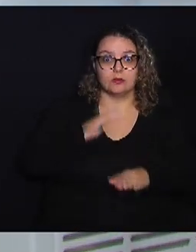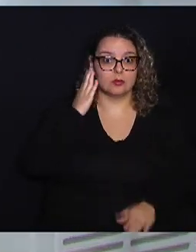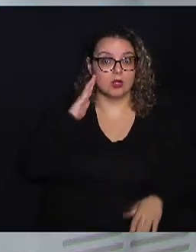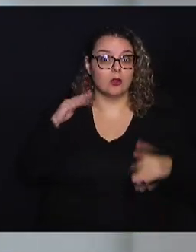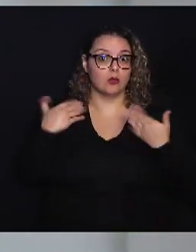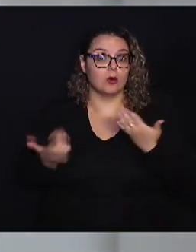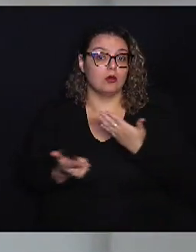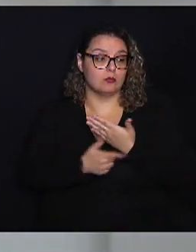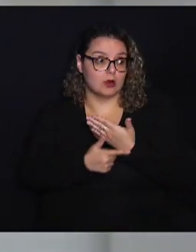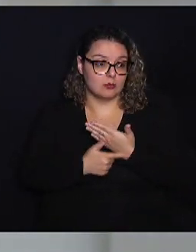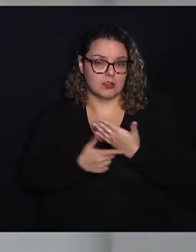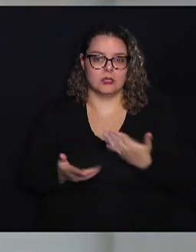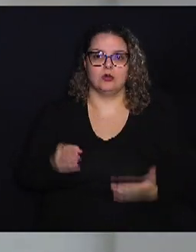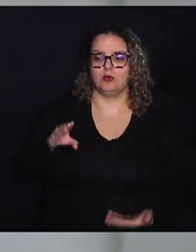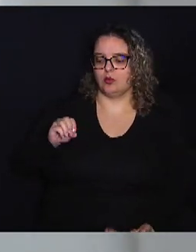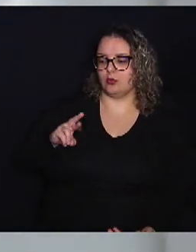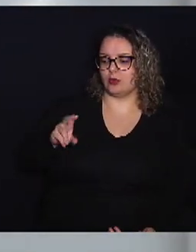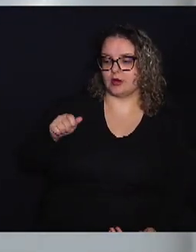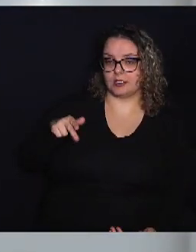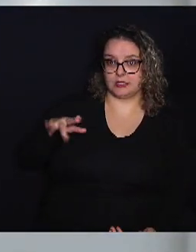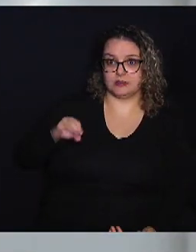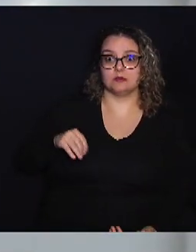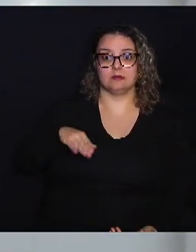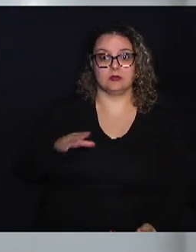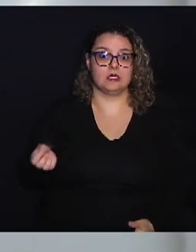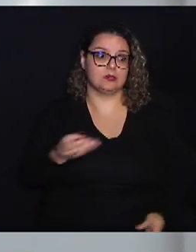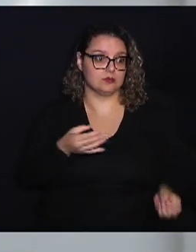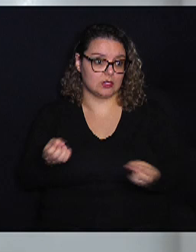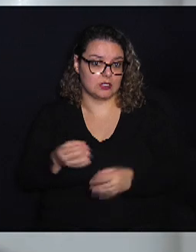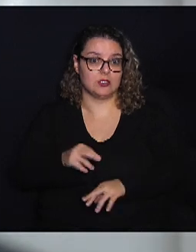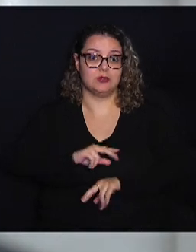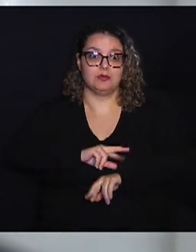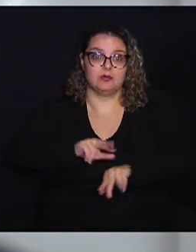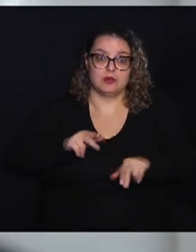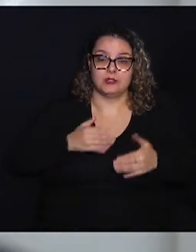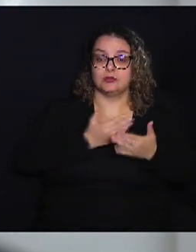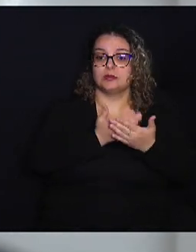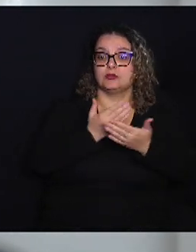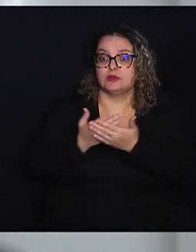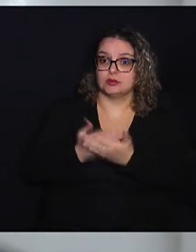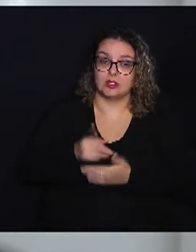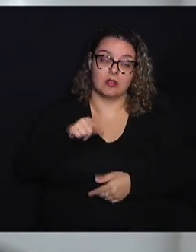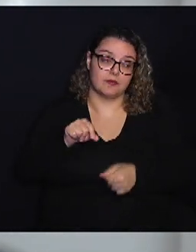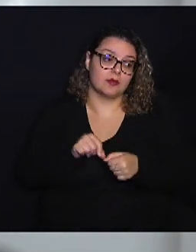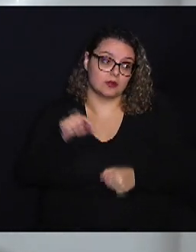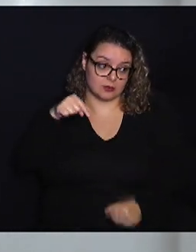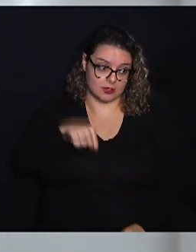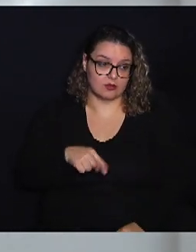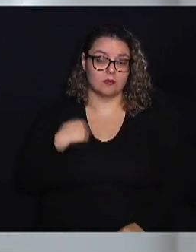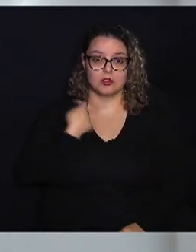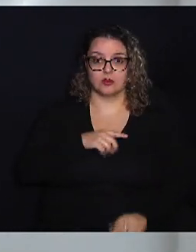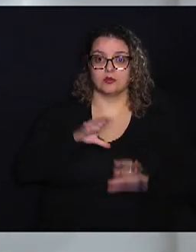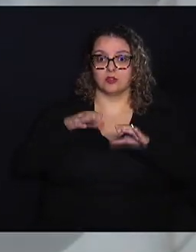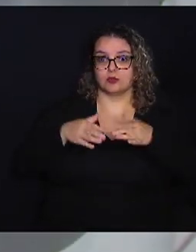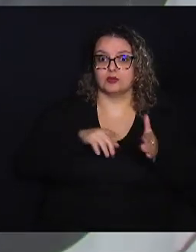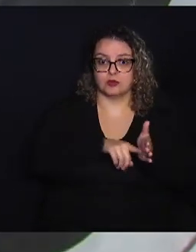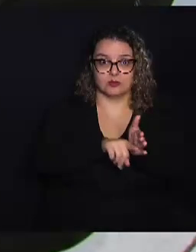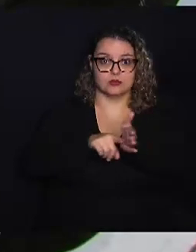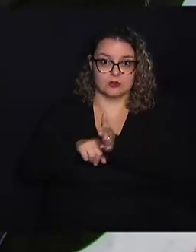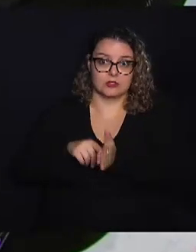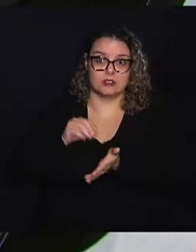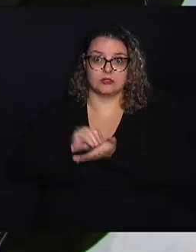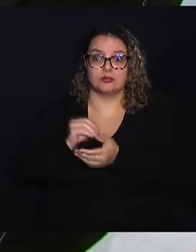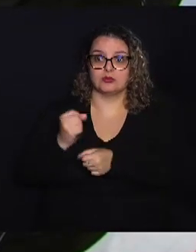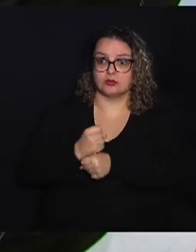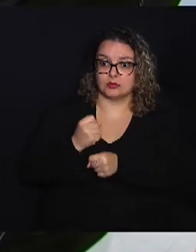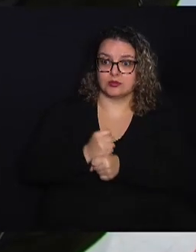papel desses organismos, eles são mais recentes. E muito desses estudos eles são realizados aqui, pelo nosso grupo de pesquisa, nesses últimos anos,